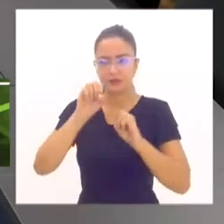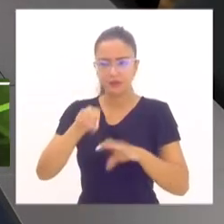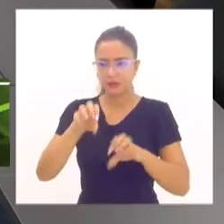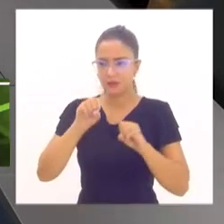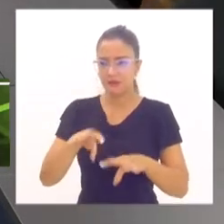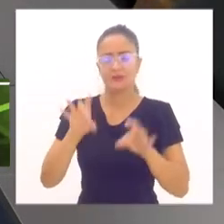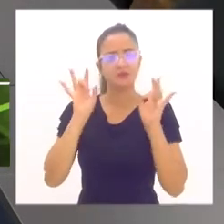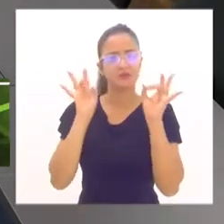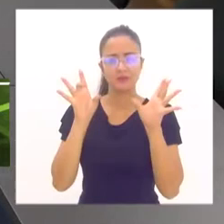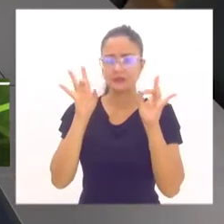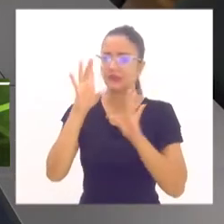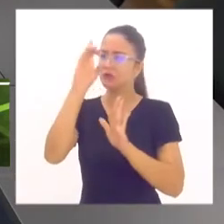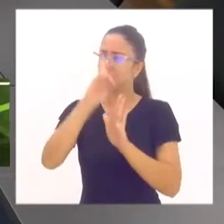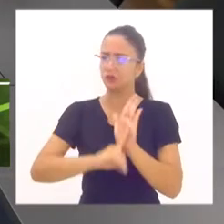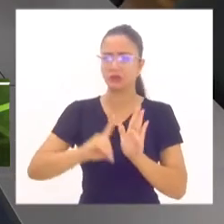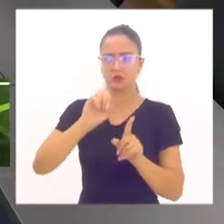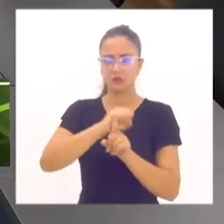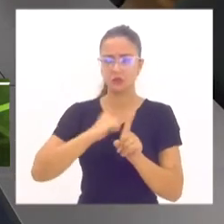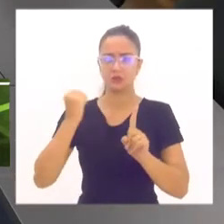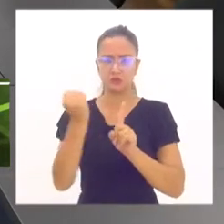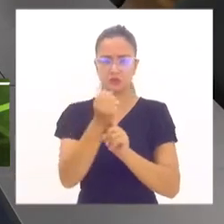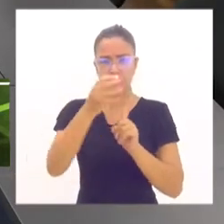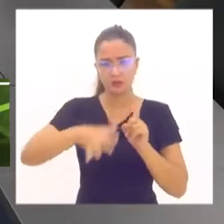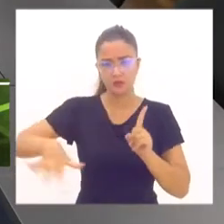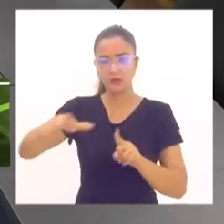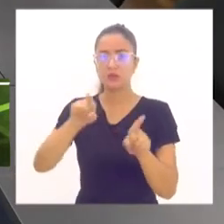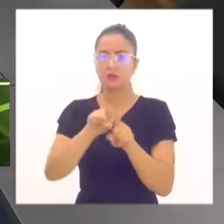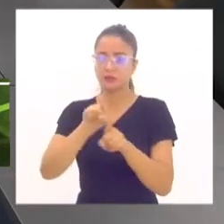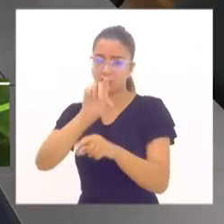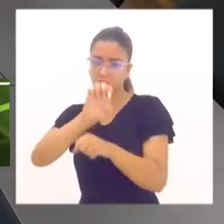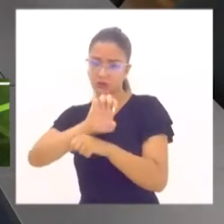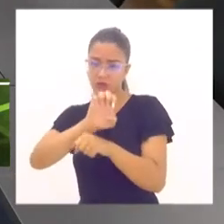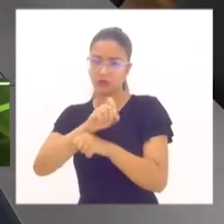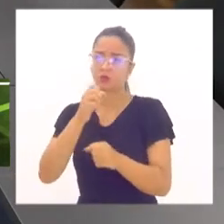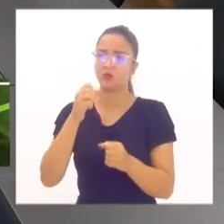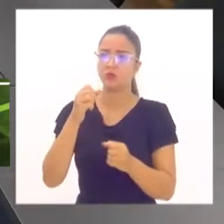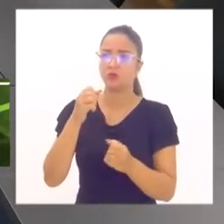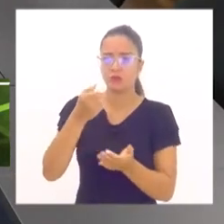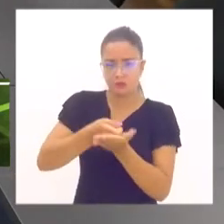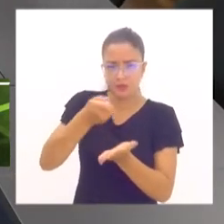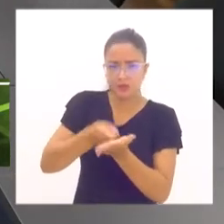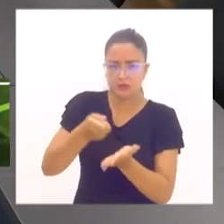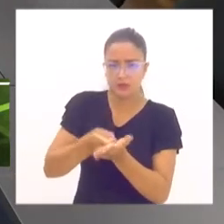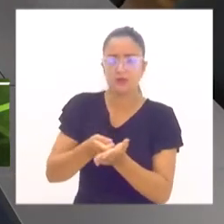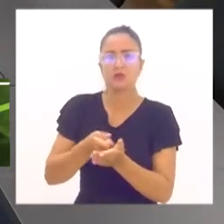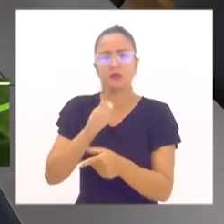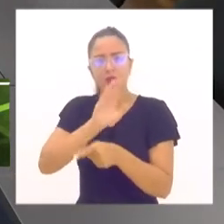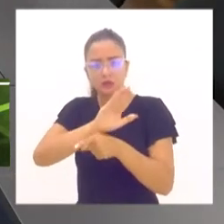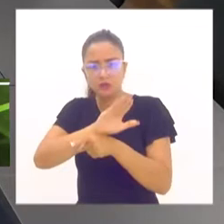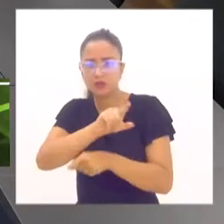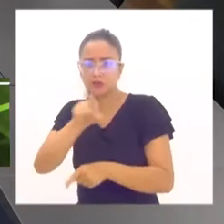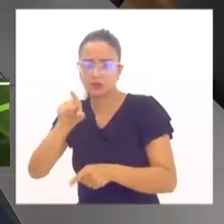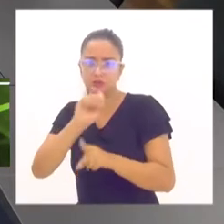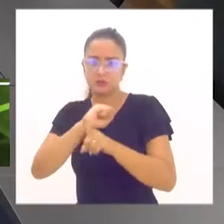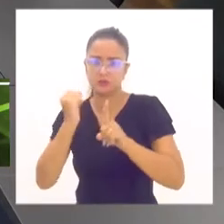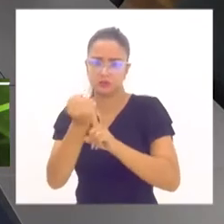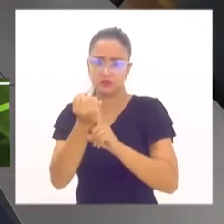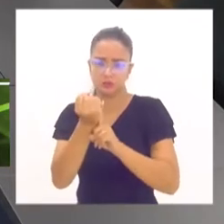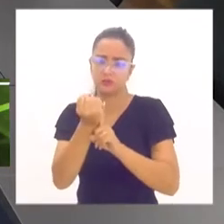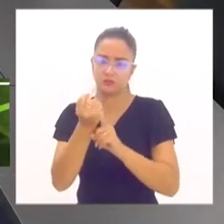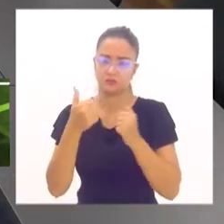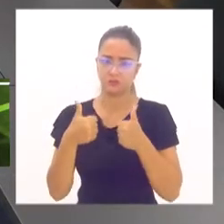um direito da sociedade e obrigação do Estado, em colaboração com a sociedade, realizar essa